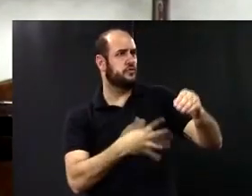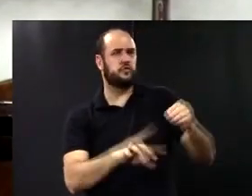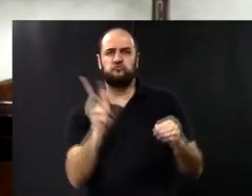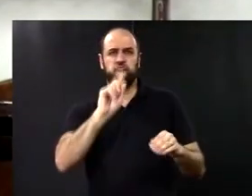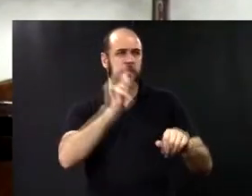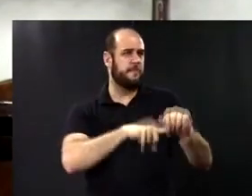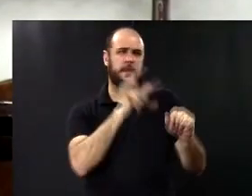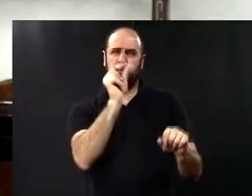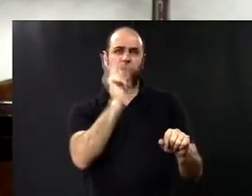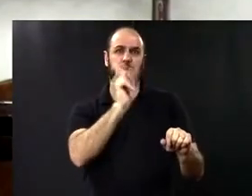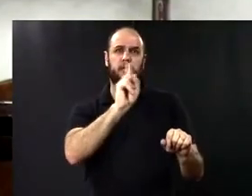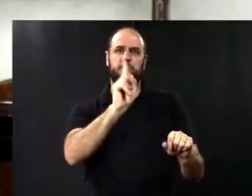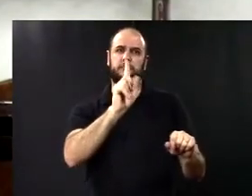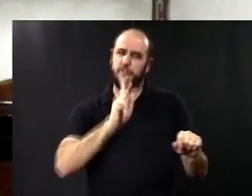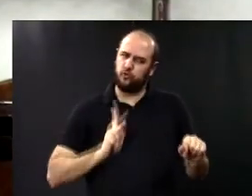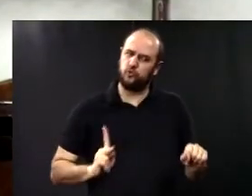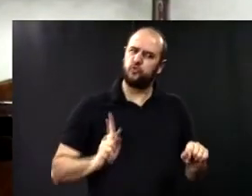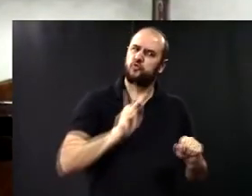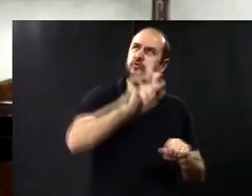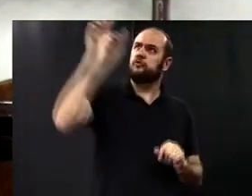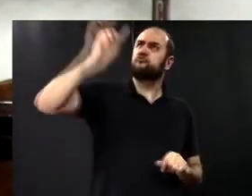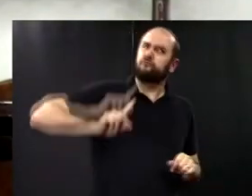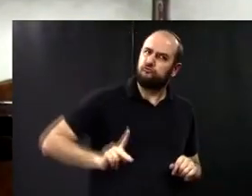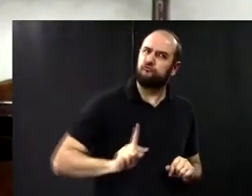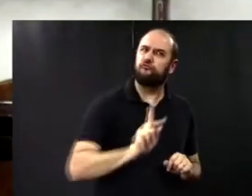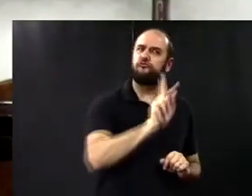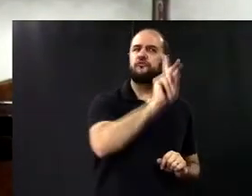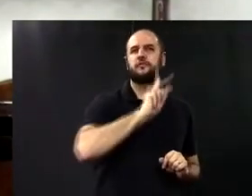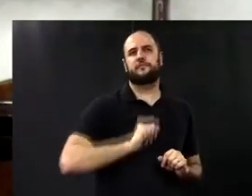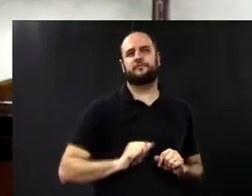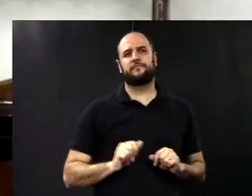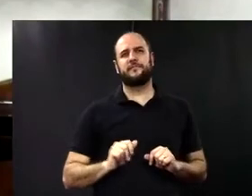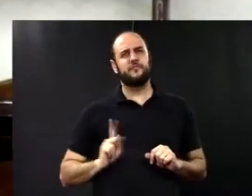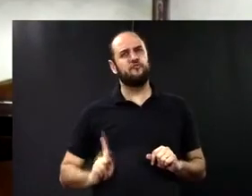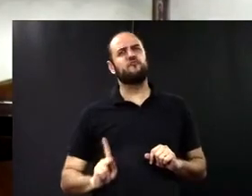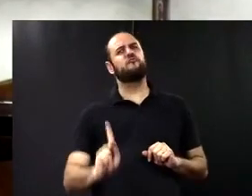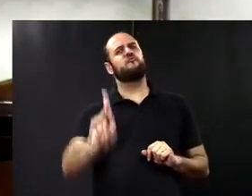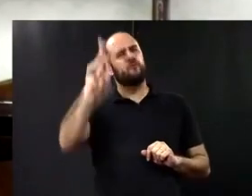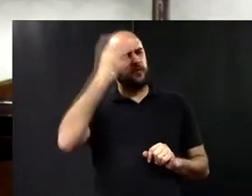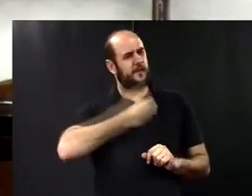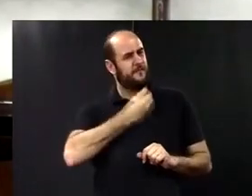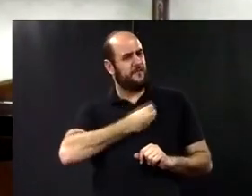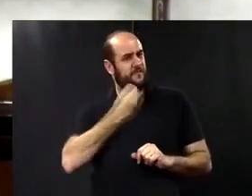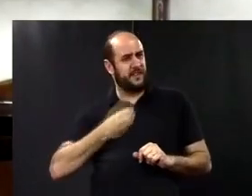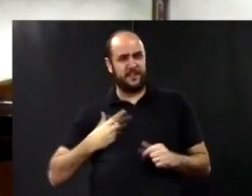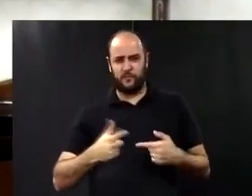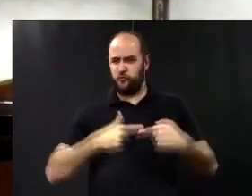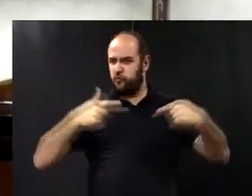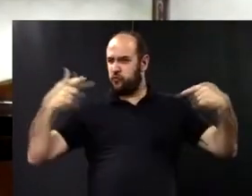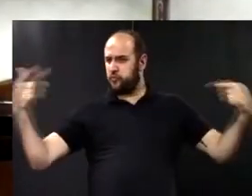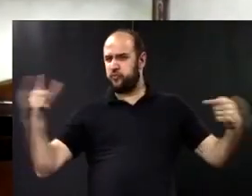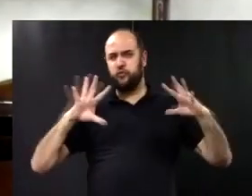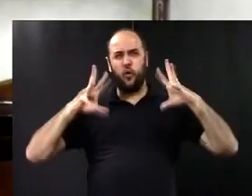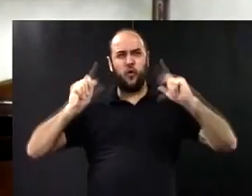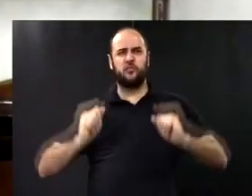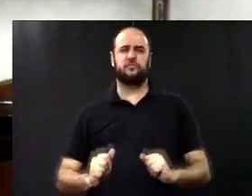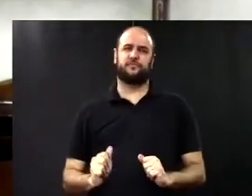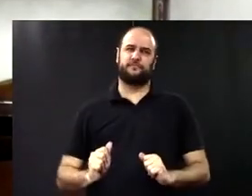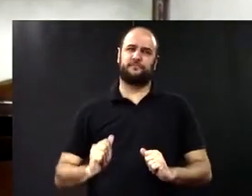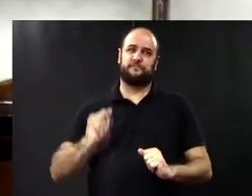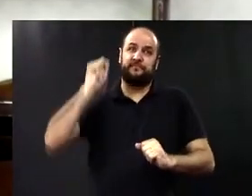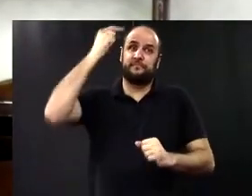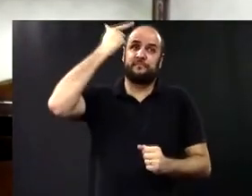pai. A forma de Deus nos disciplinar é contínua e dura durante toda a nossa existência.